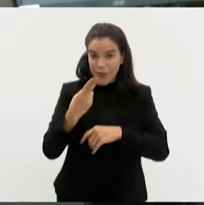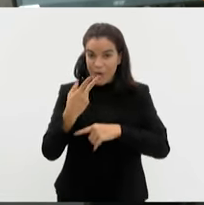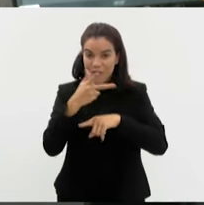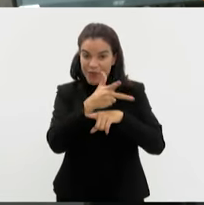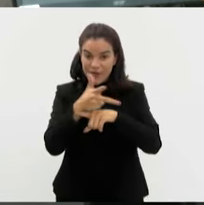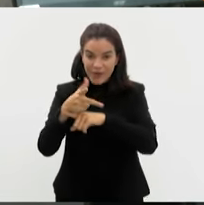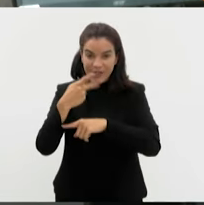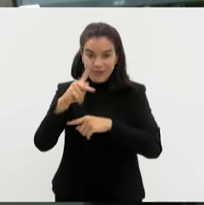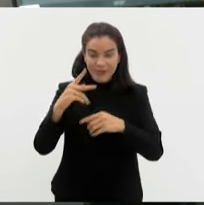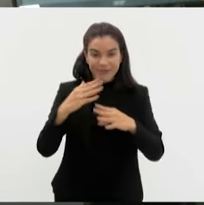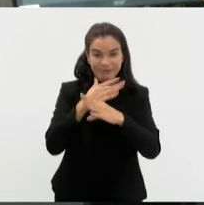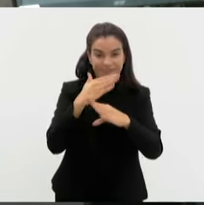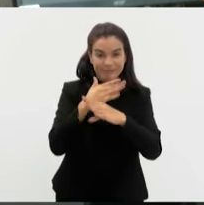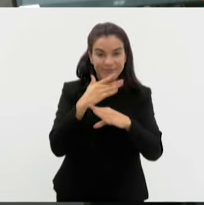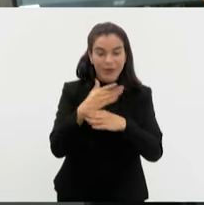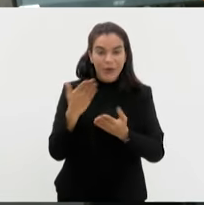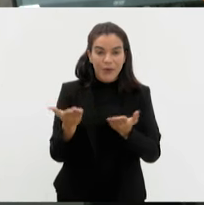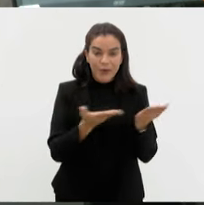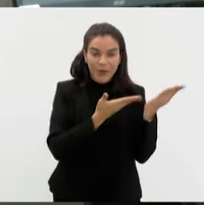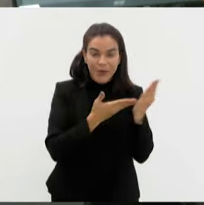cidade, é só acessar o nosso e-mail